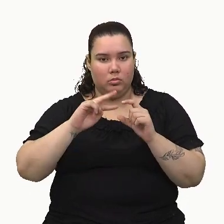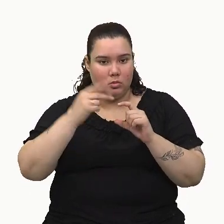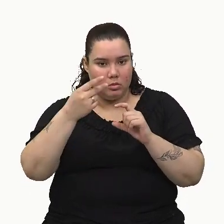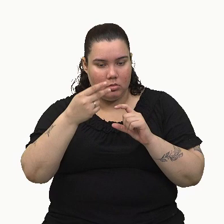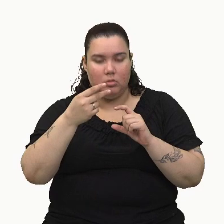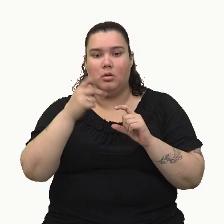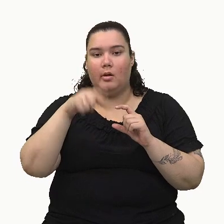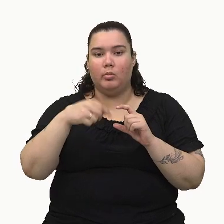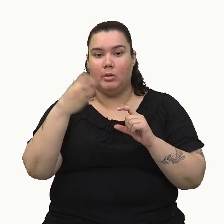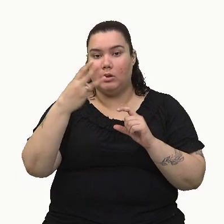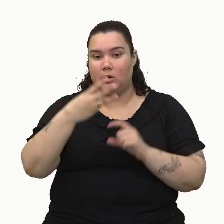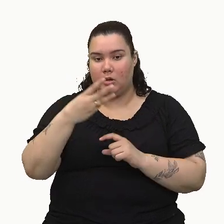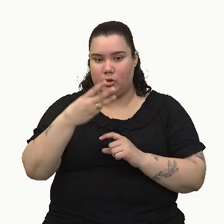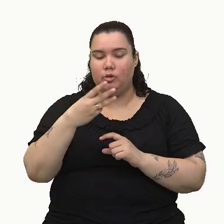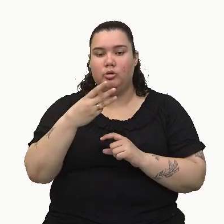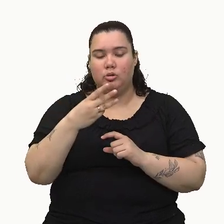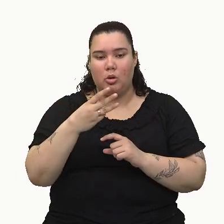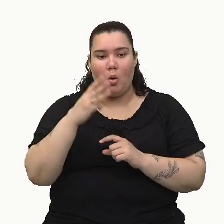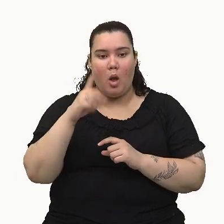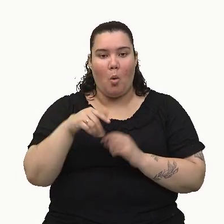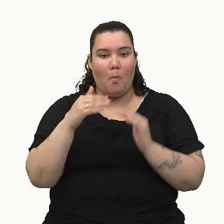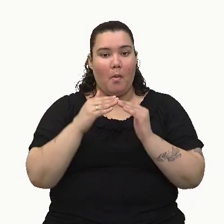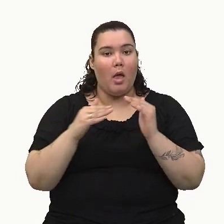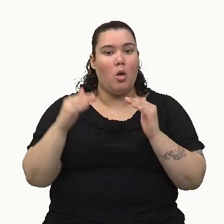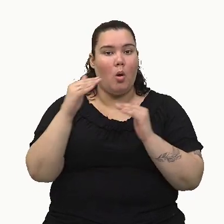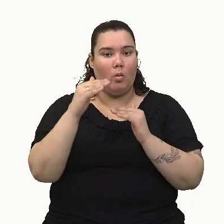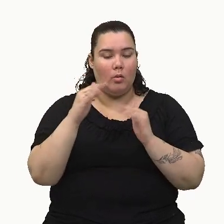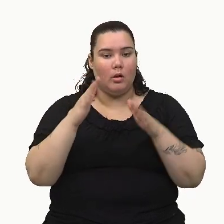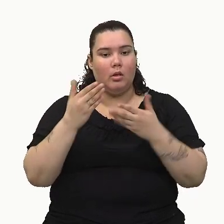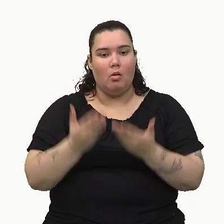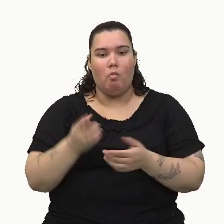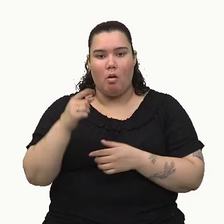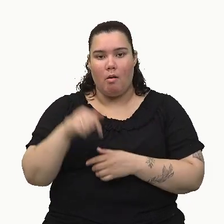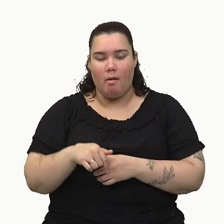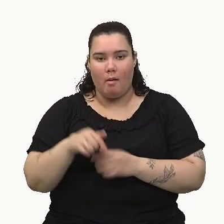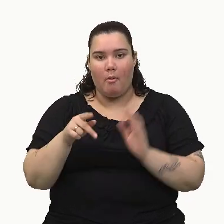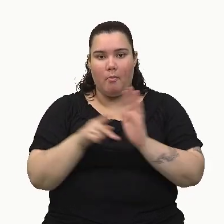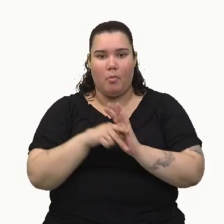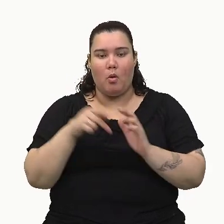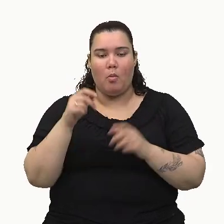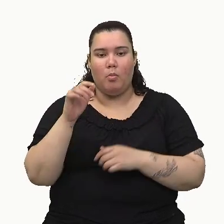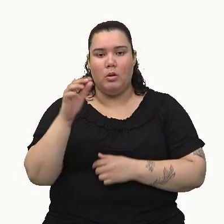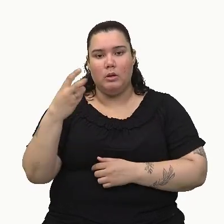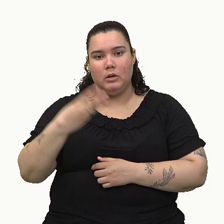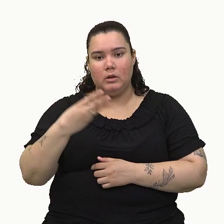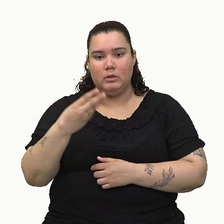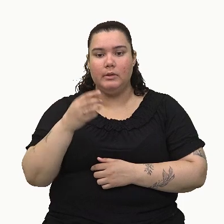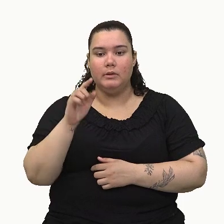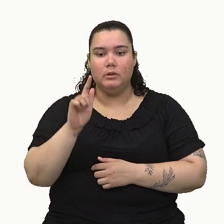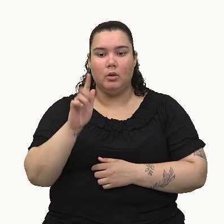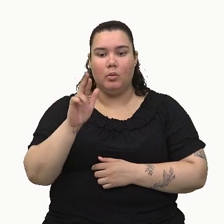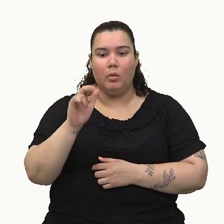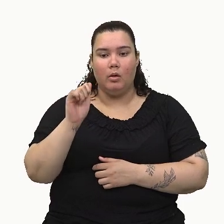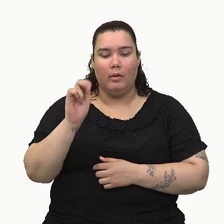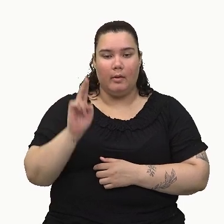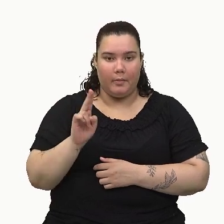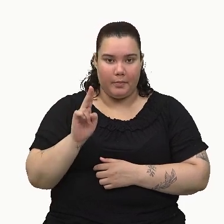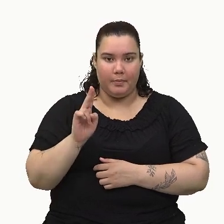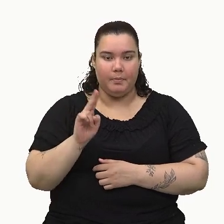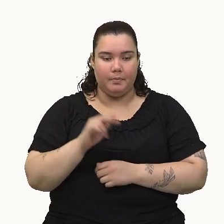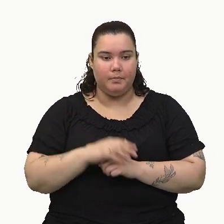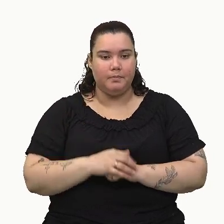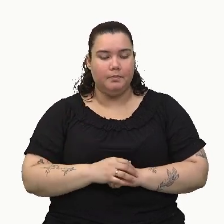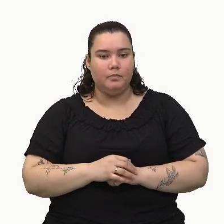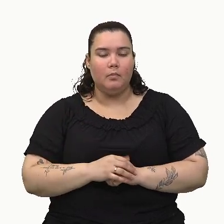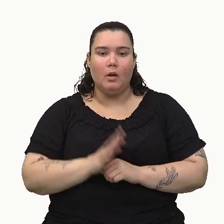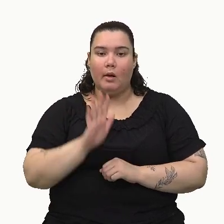de terceiro grau. Turma, muito cuidado pelo seguinte. Nada impediria, por exemplo,